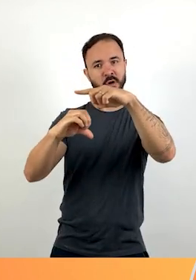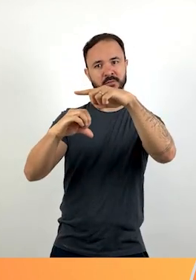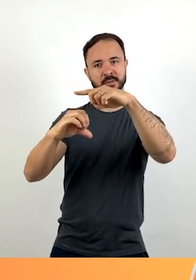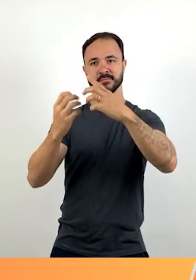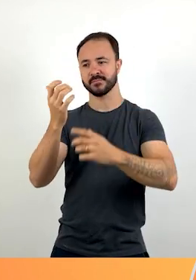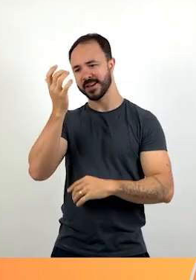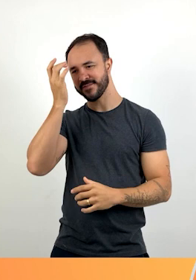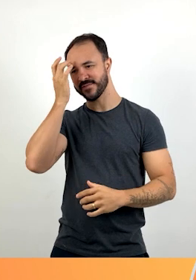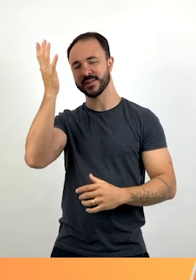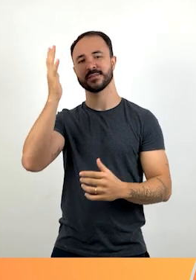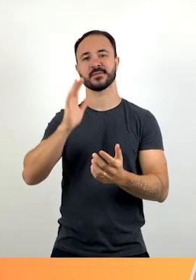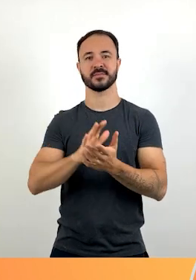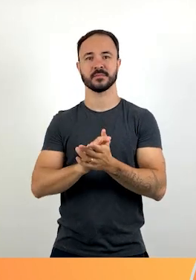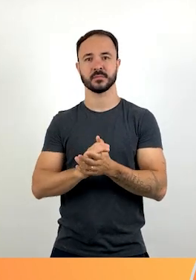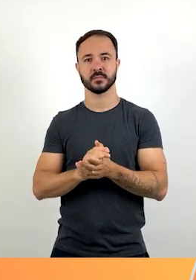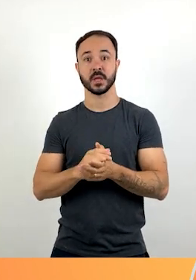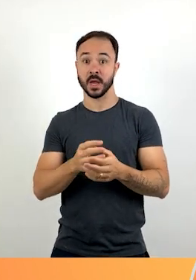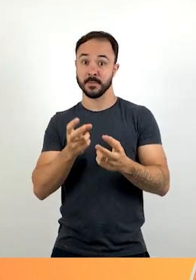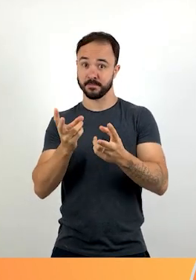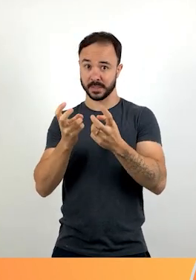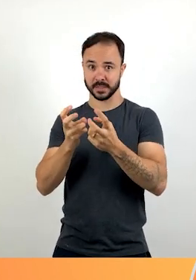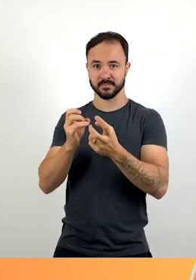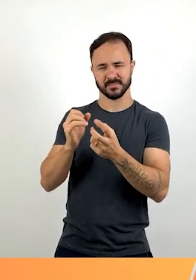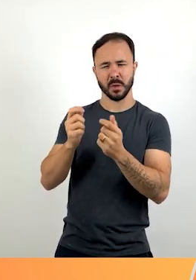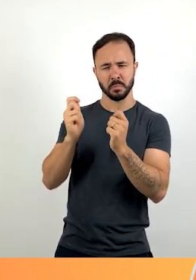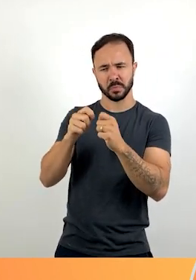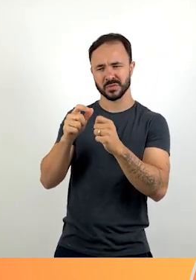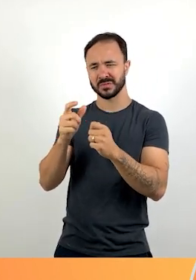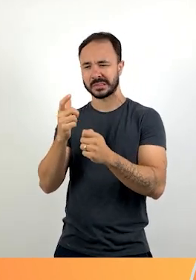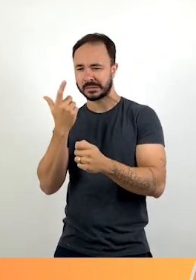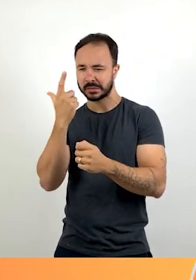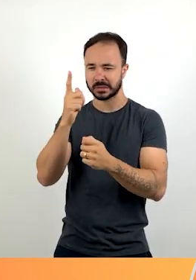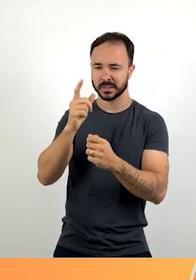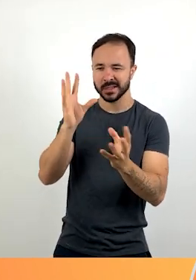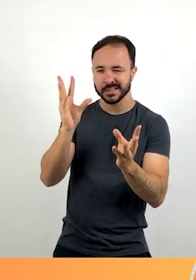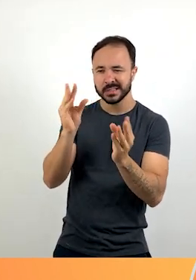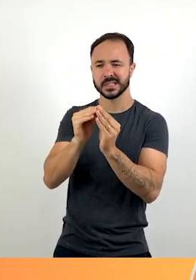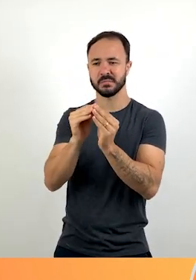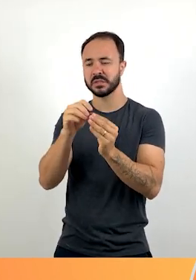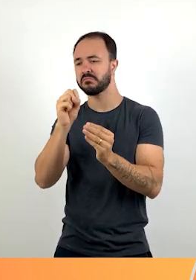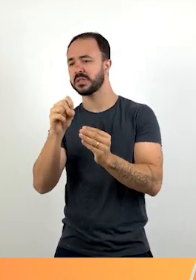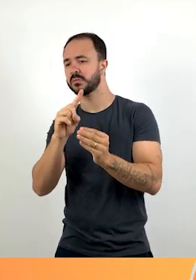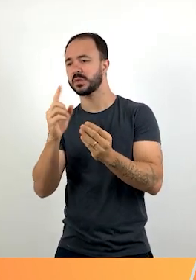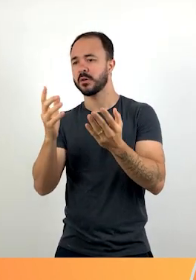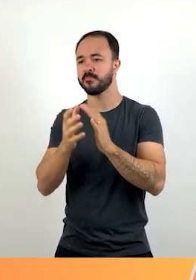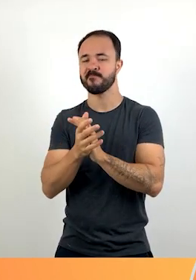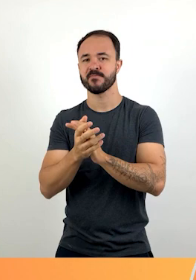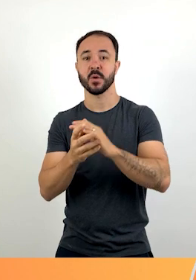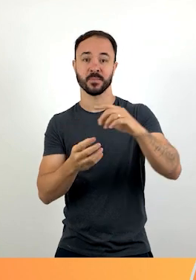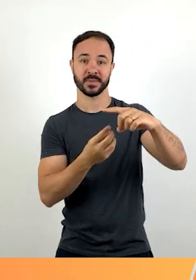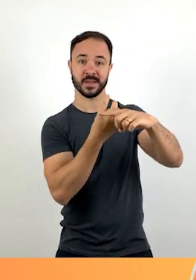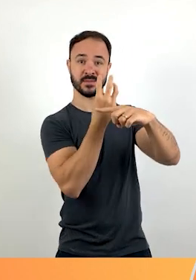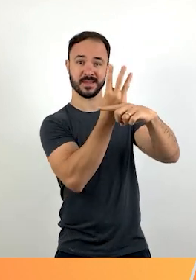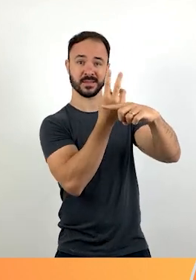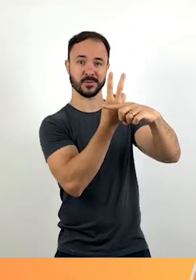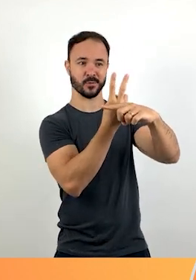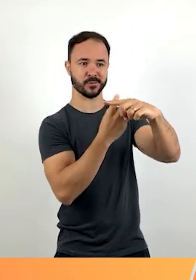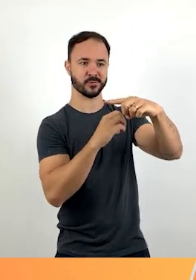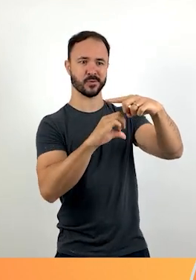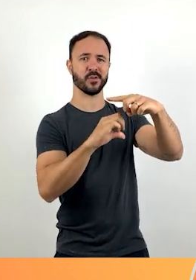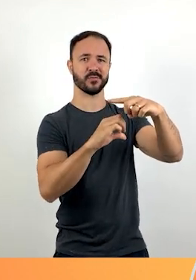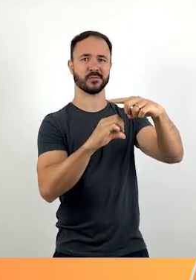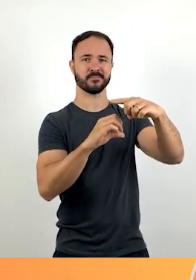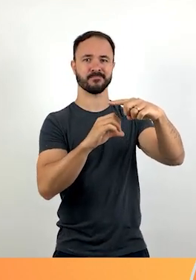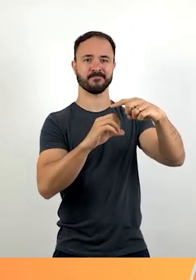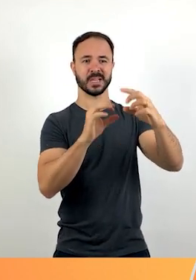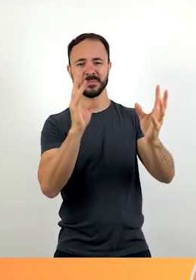a possibilidade de simplificação, certo? Então, olha só, 32 e 9. Esse aqui não dá para